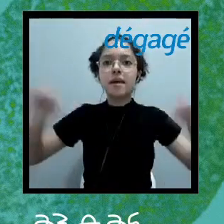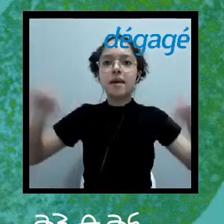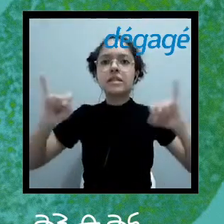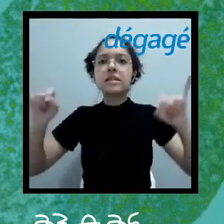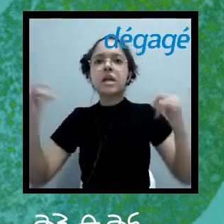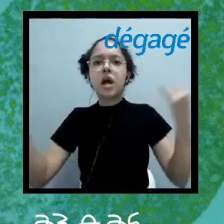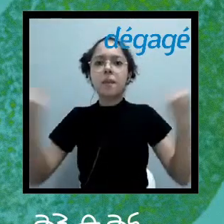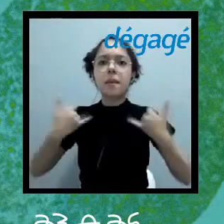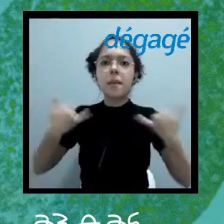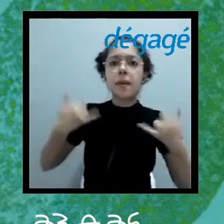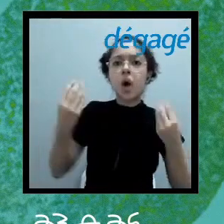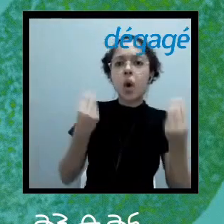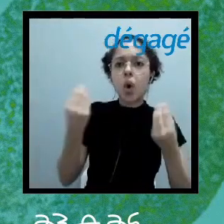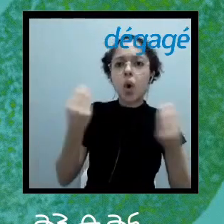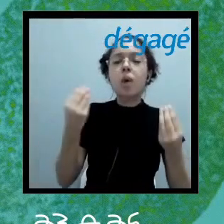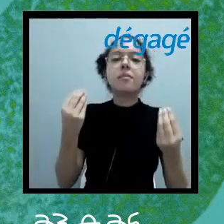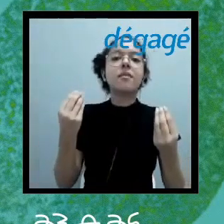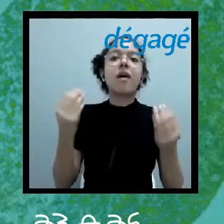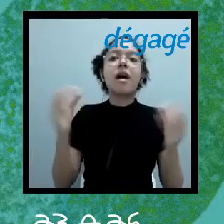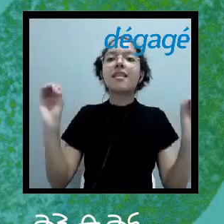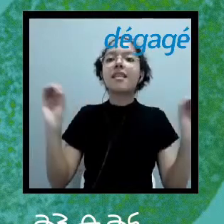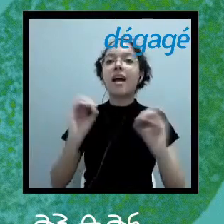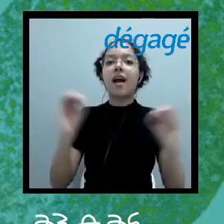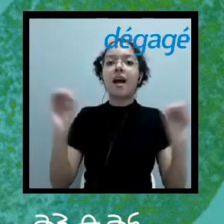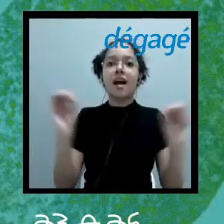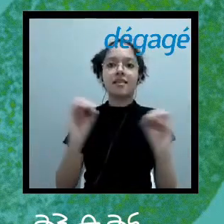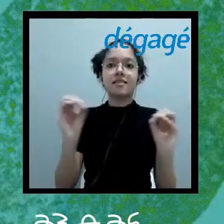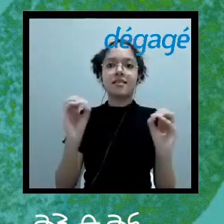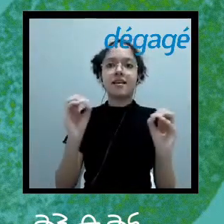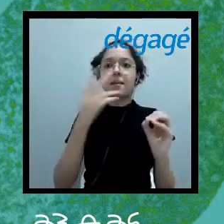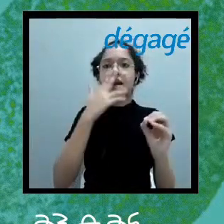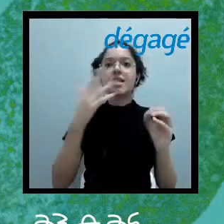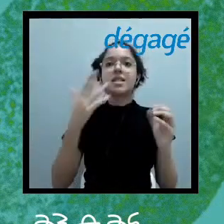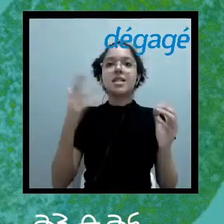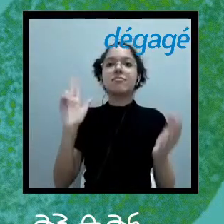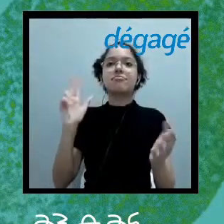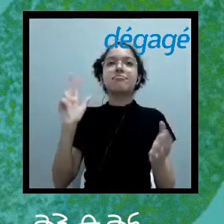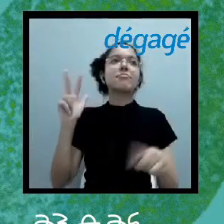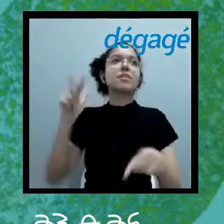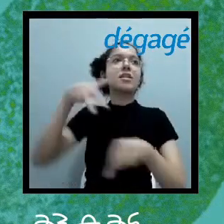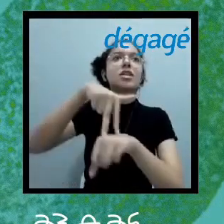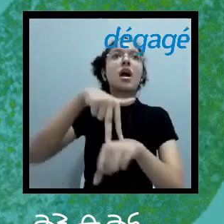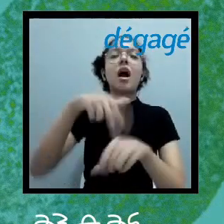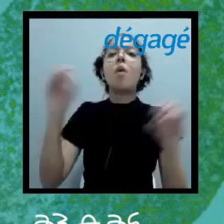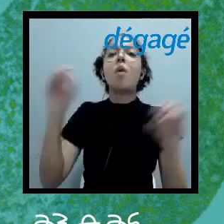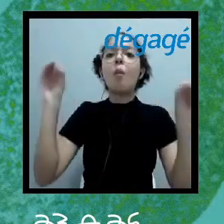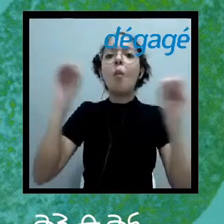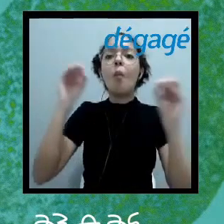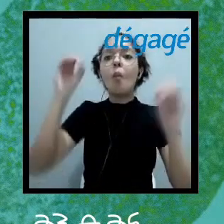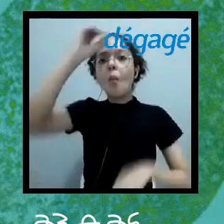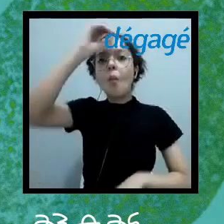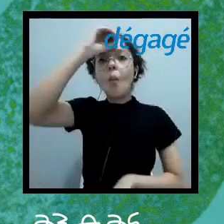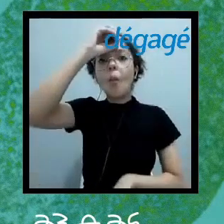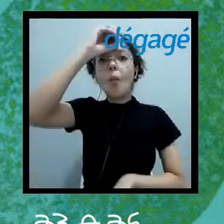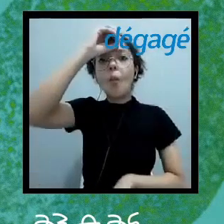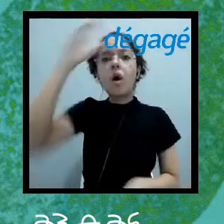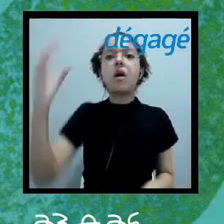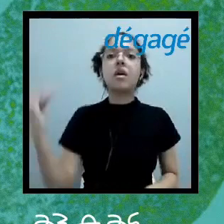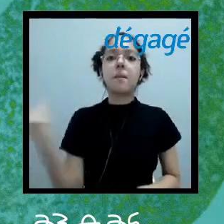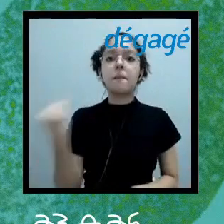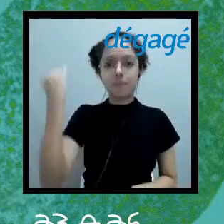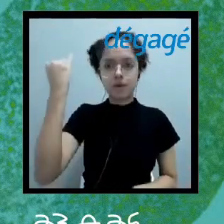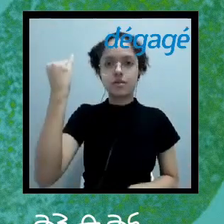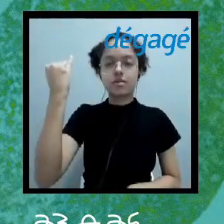lá a gente trabalha junto com a psicanálise, né? Teatro e a psicanálise da UFRJ. E aí a gente percebe muitas vezes